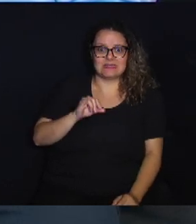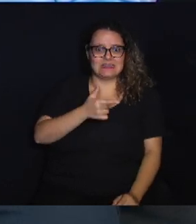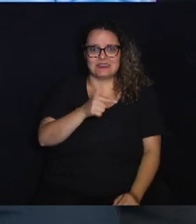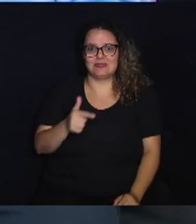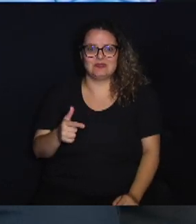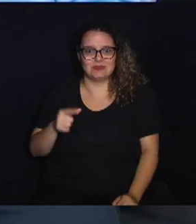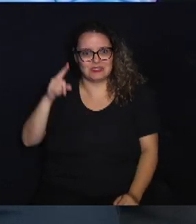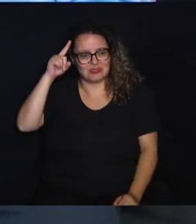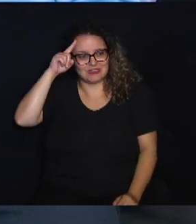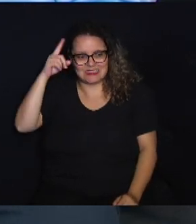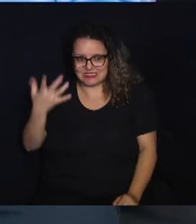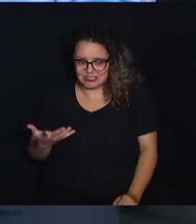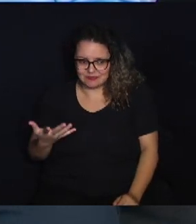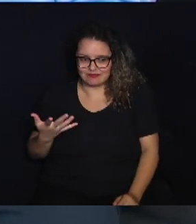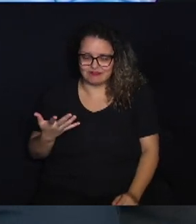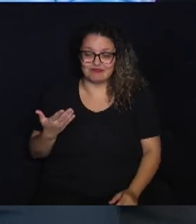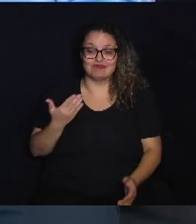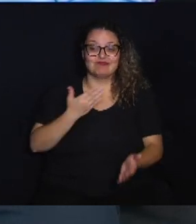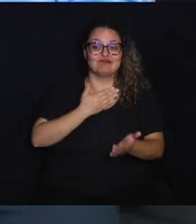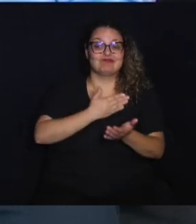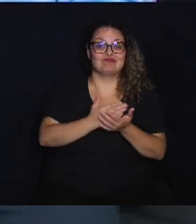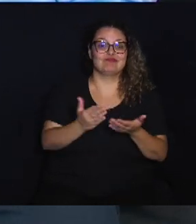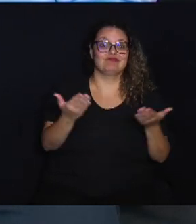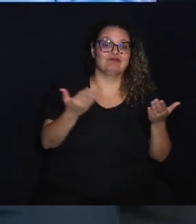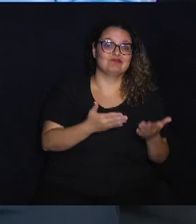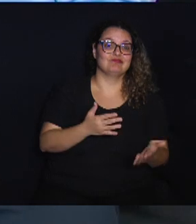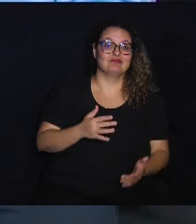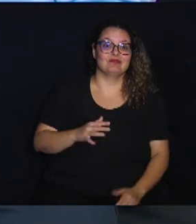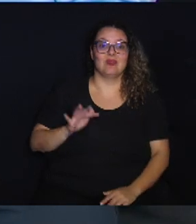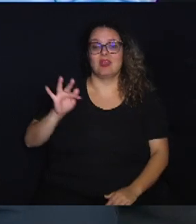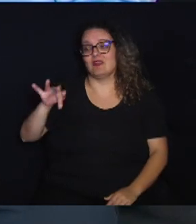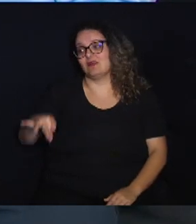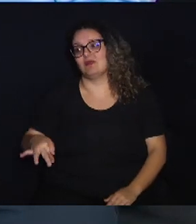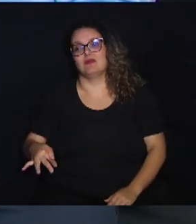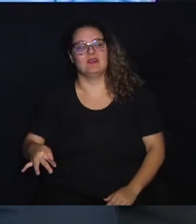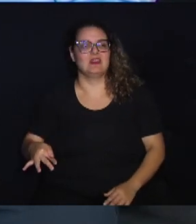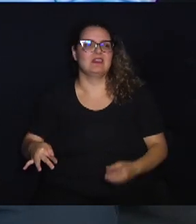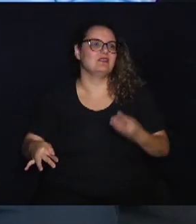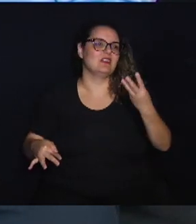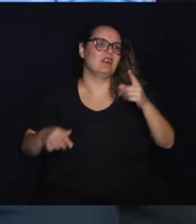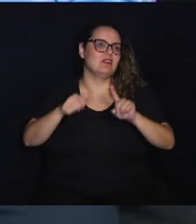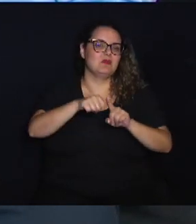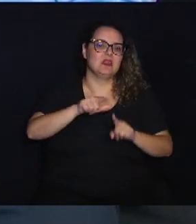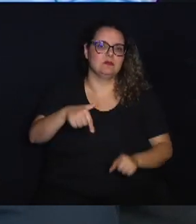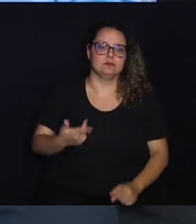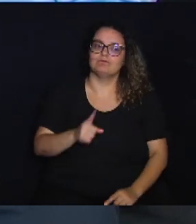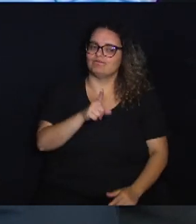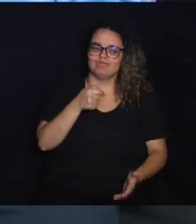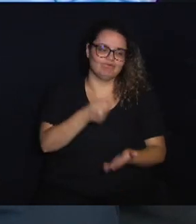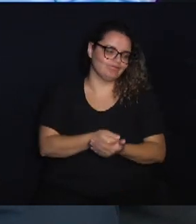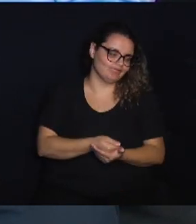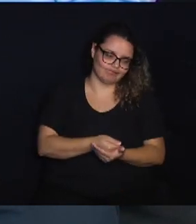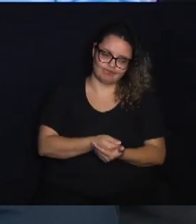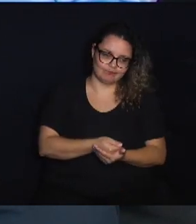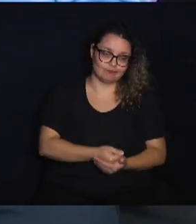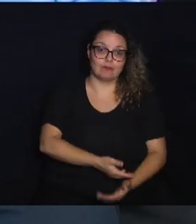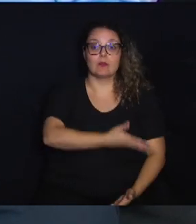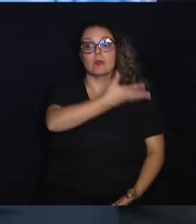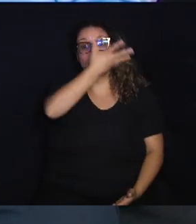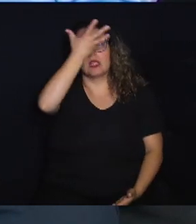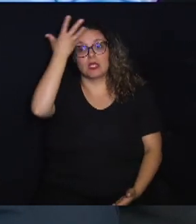de validade, começo hoje e termino daqui a 3 meses, a gente não cumpre, a gente